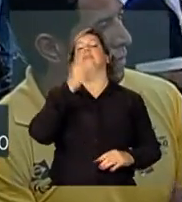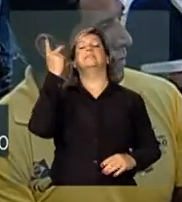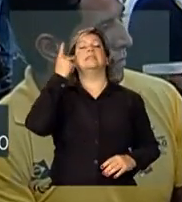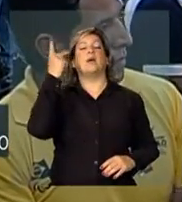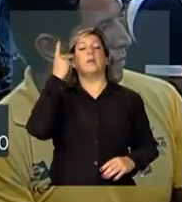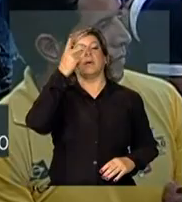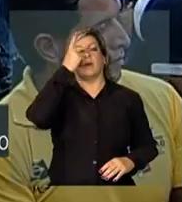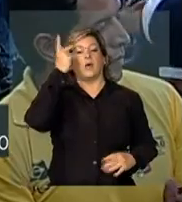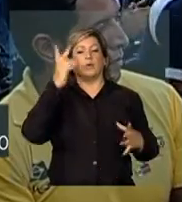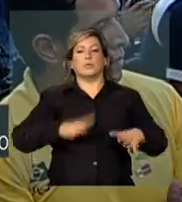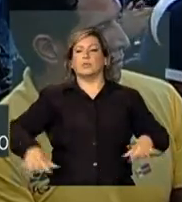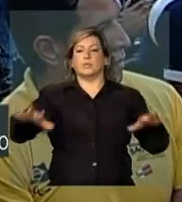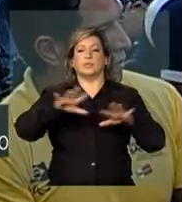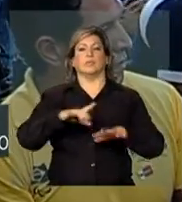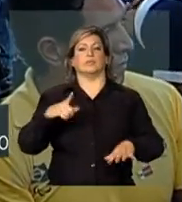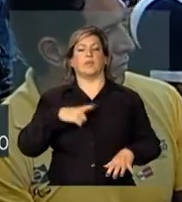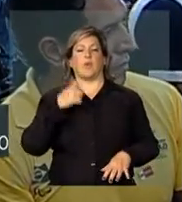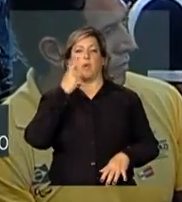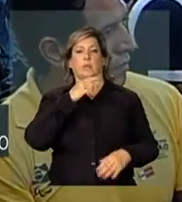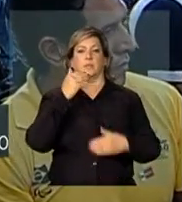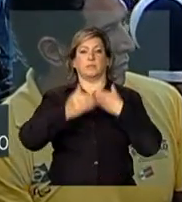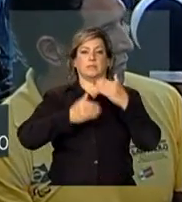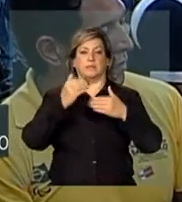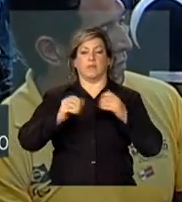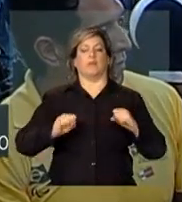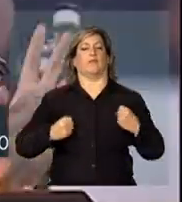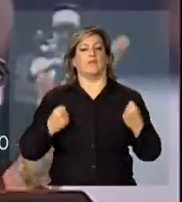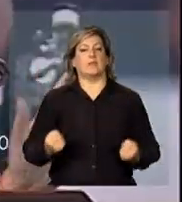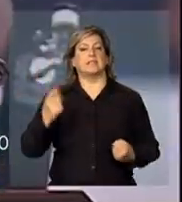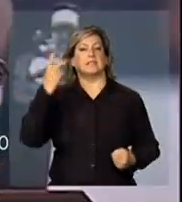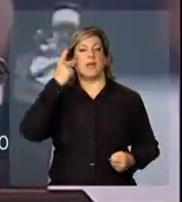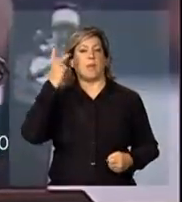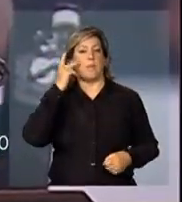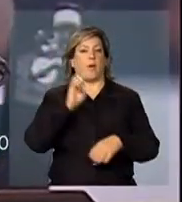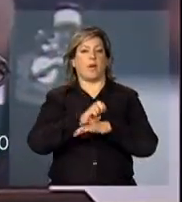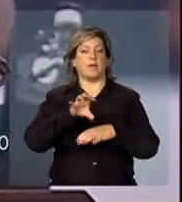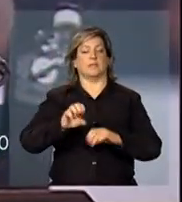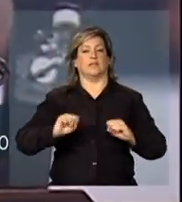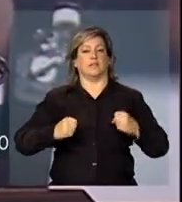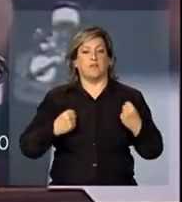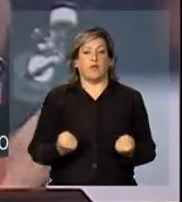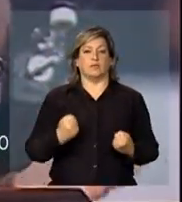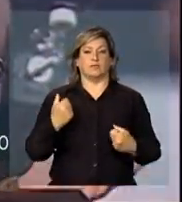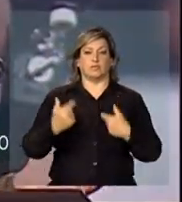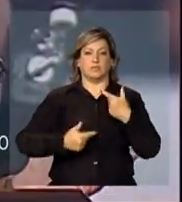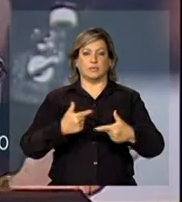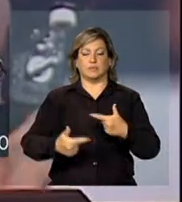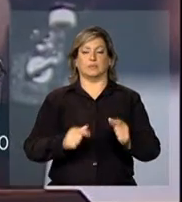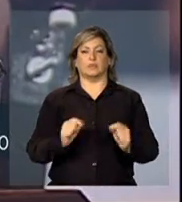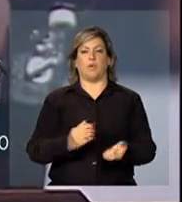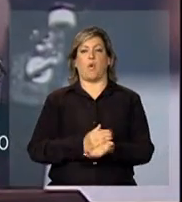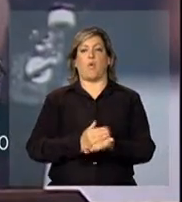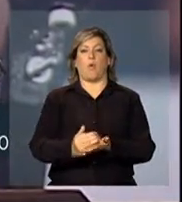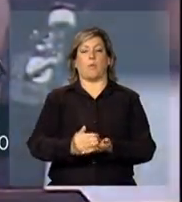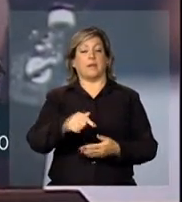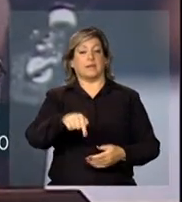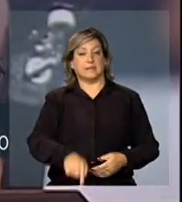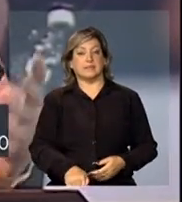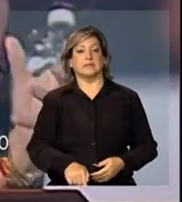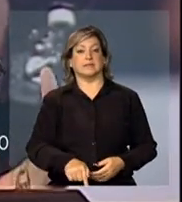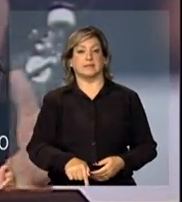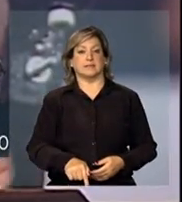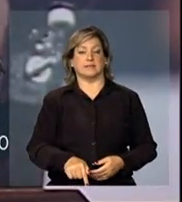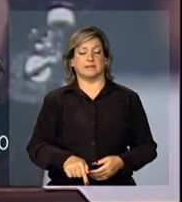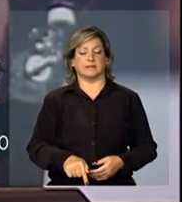cidade que chegou lá com seu esforço o esforço o que se iniciou aqui